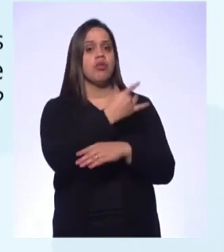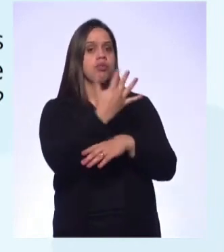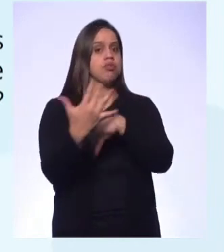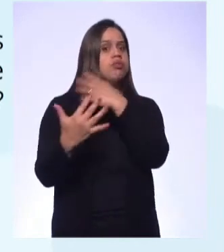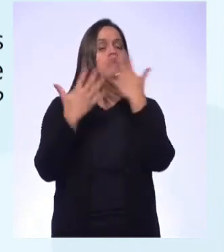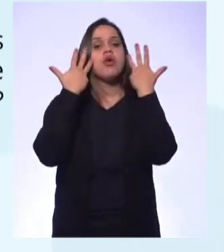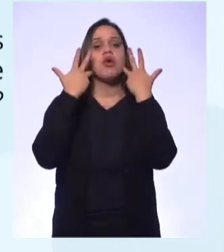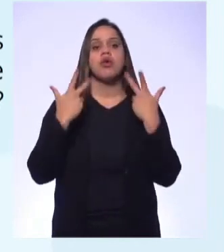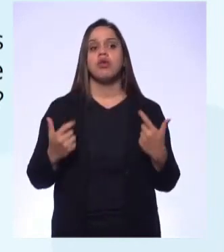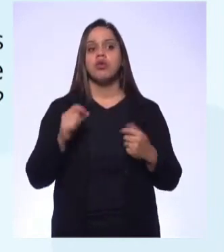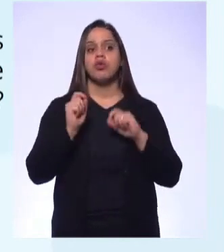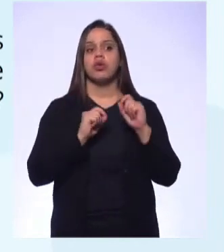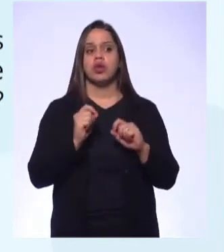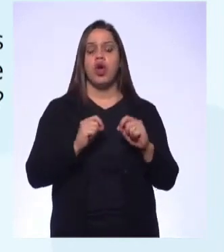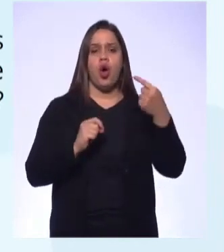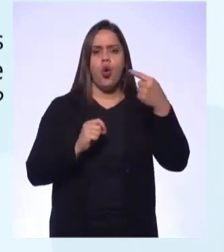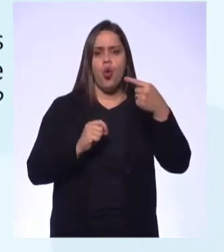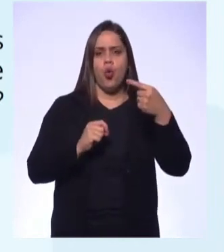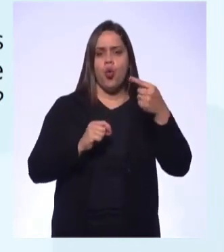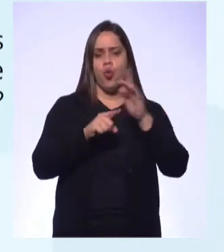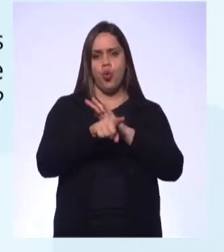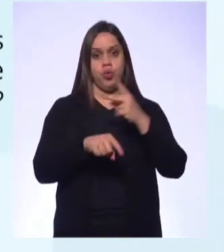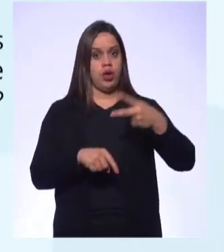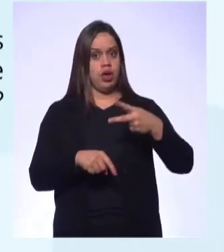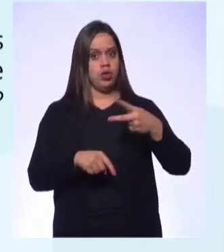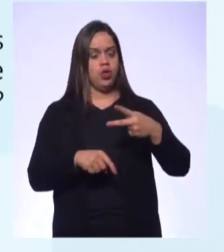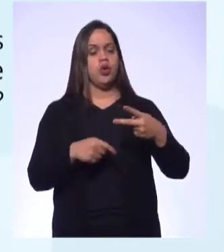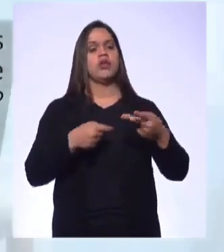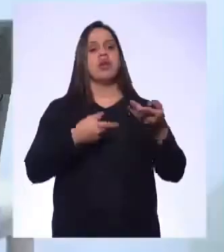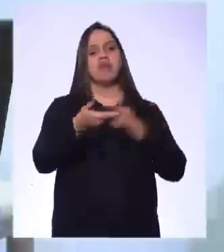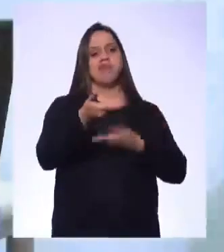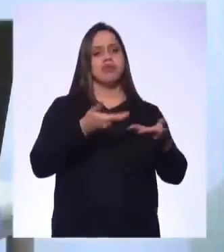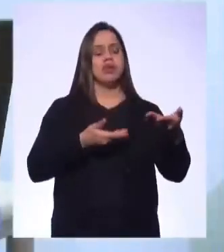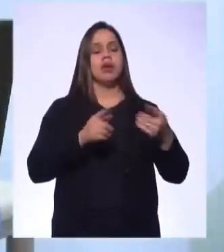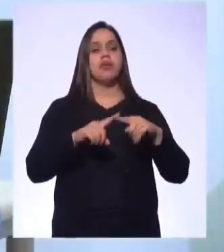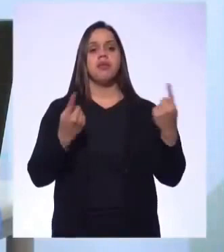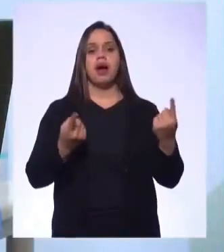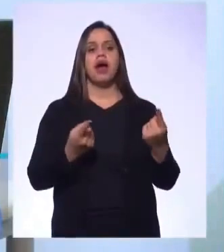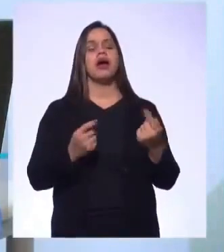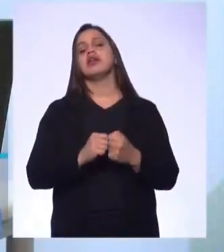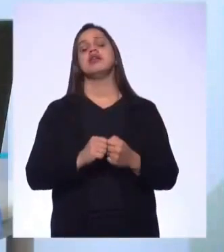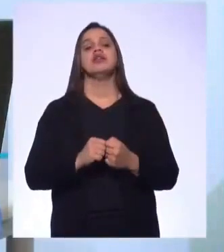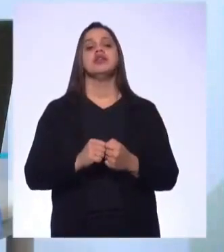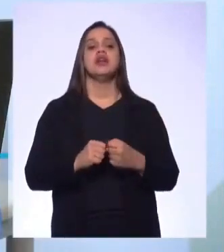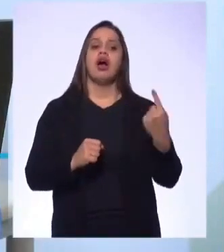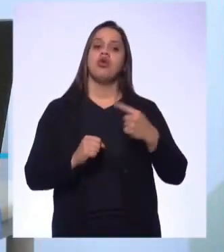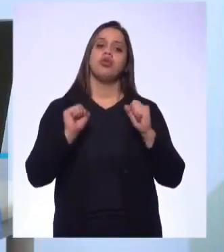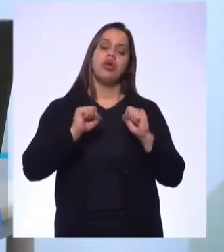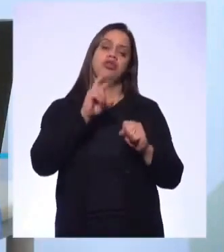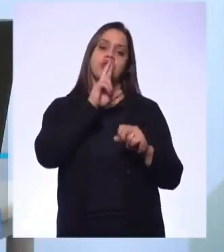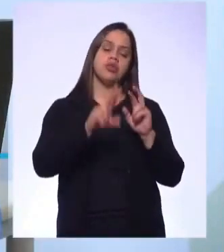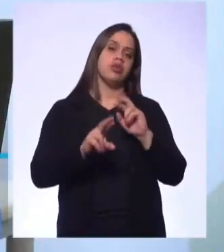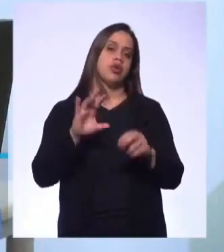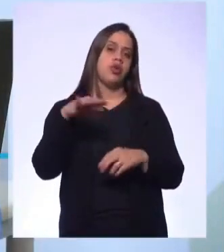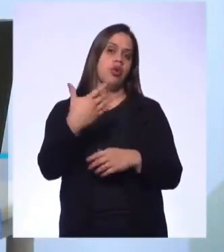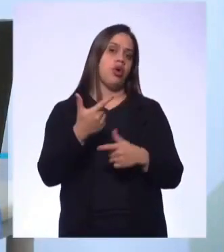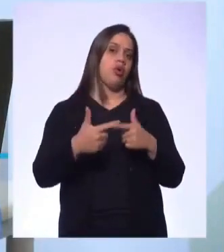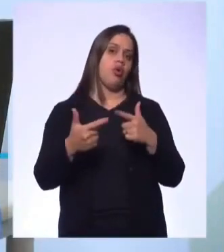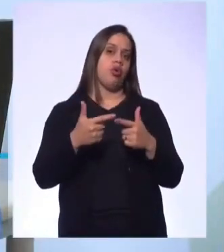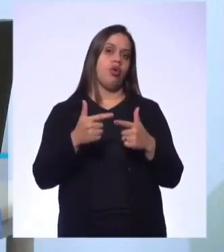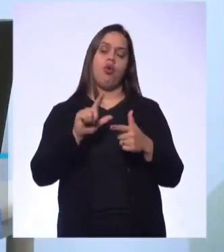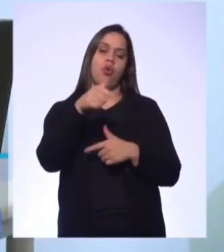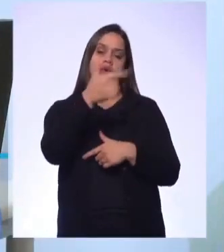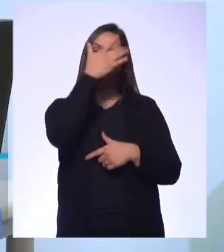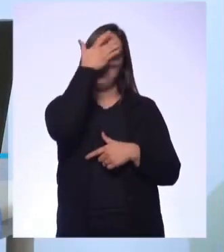Meio que a 1 e a 2, elas se conversam. Mas a 1 você pode responder qualquer outra pessoa ou acontecimento que tenha causado